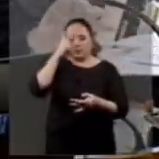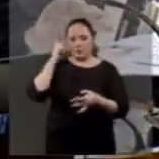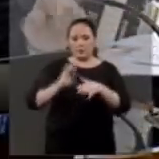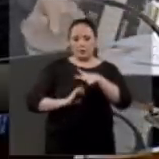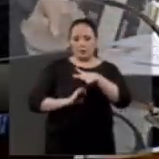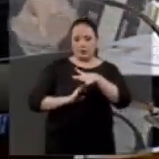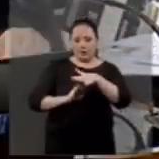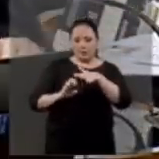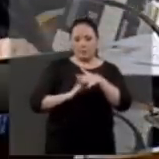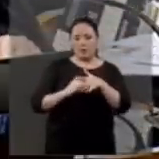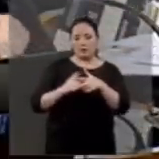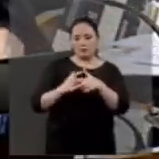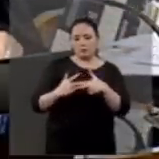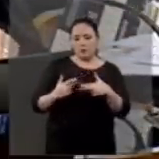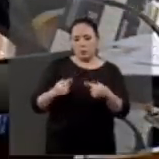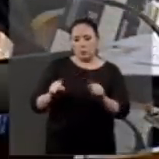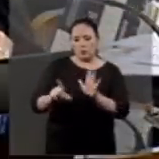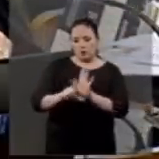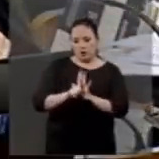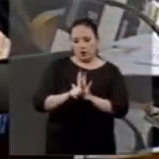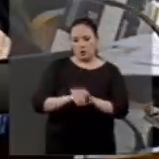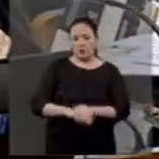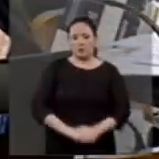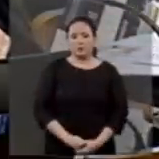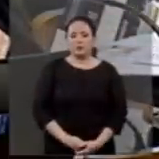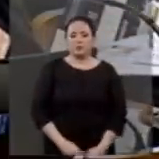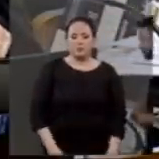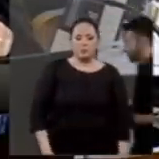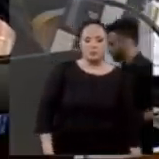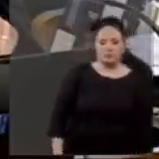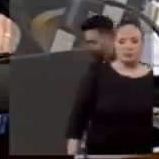inadimplentes. Não, pretendeu regulamentar o mercado.